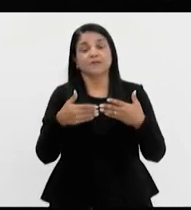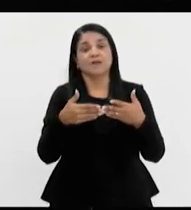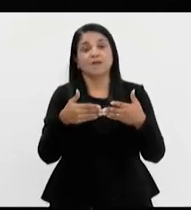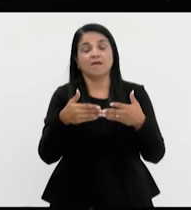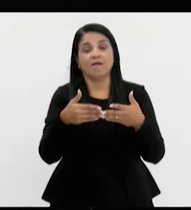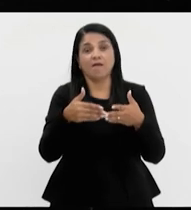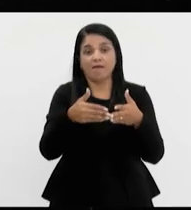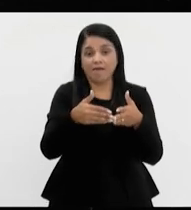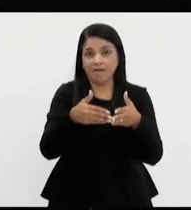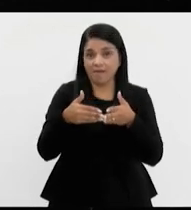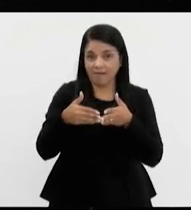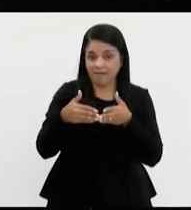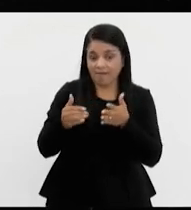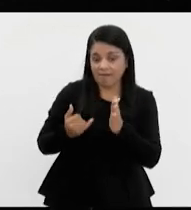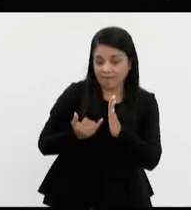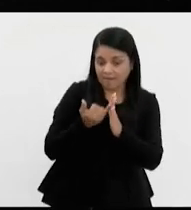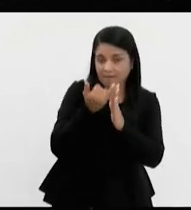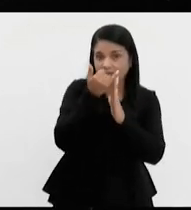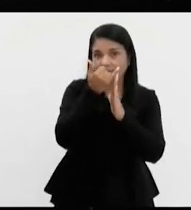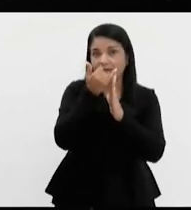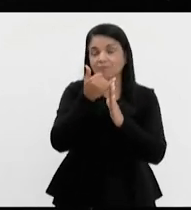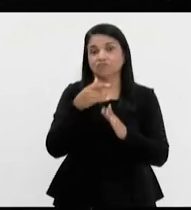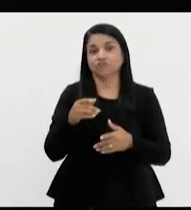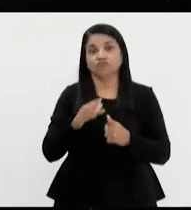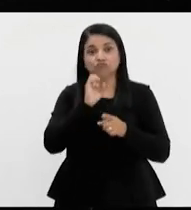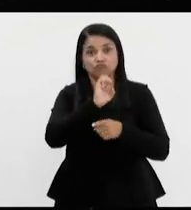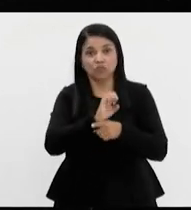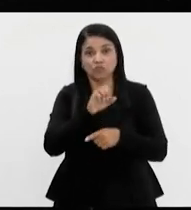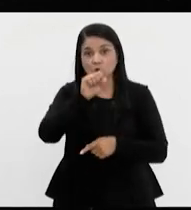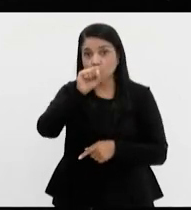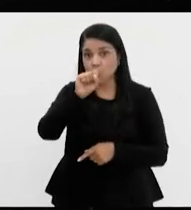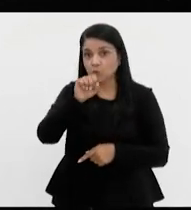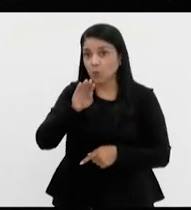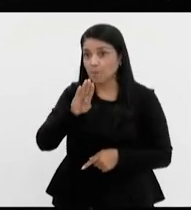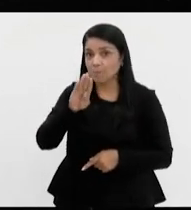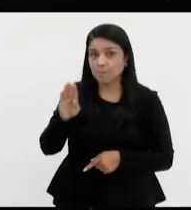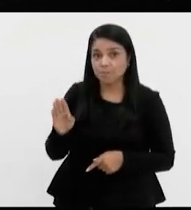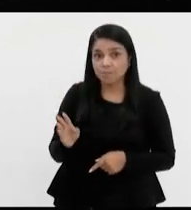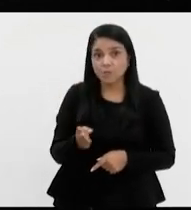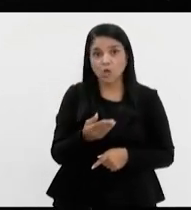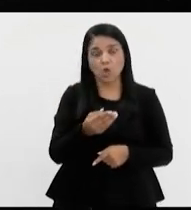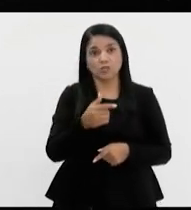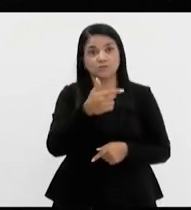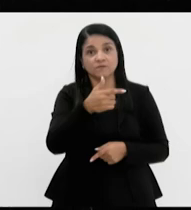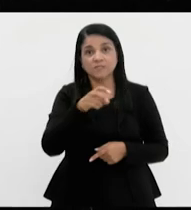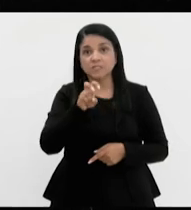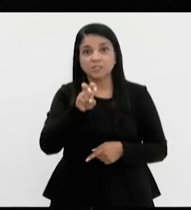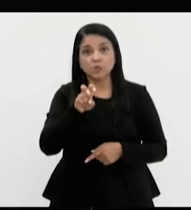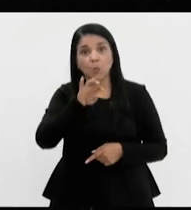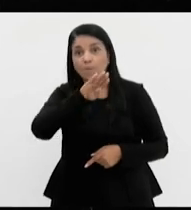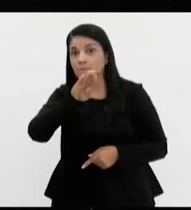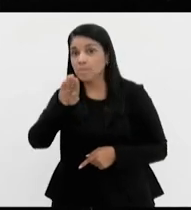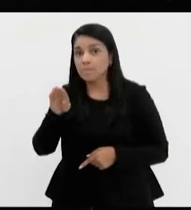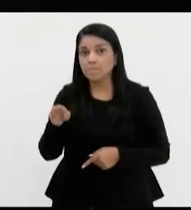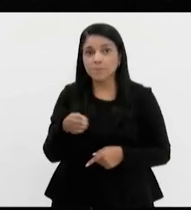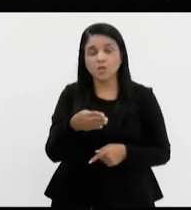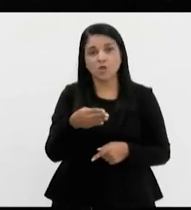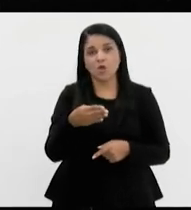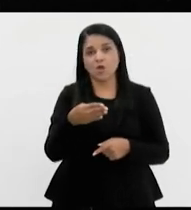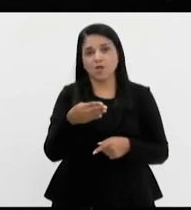que tem 8 bilhões de déficit é de 24 bilhões, quase 25. Então, me